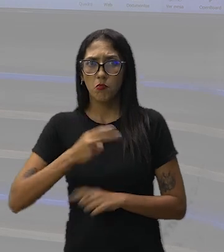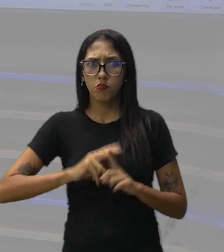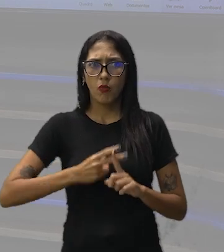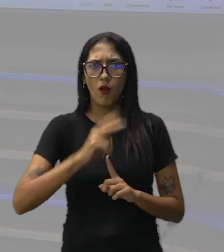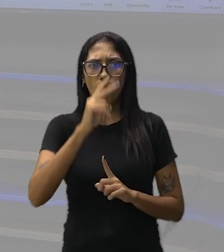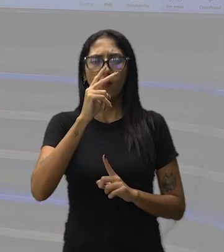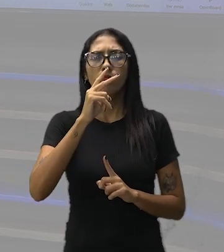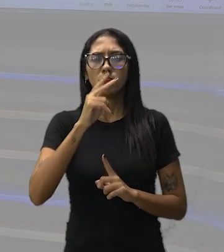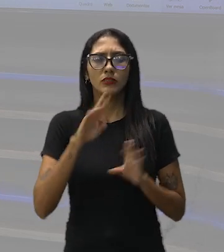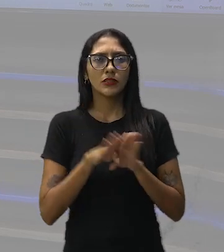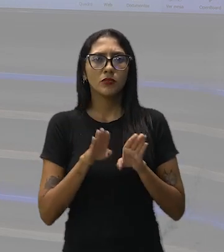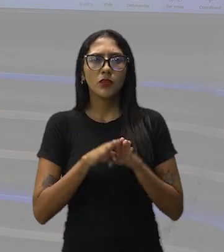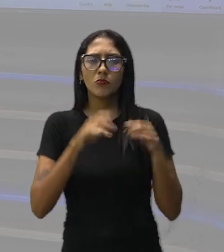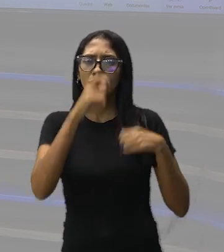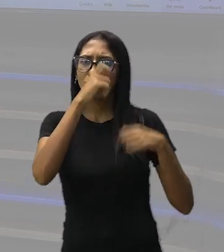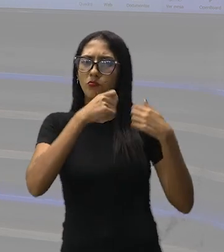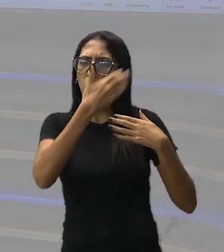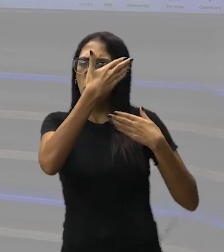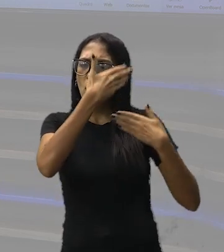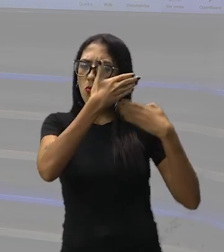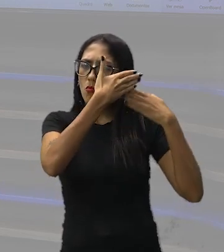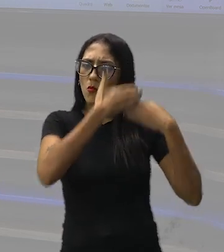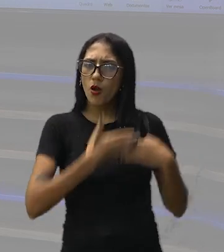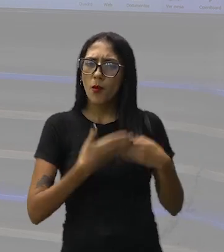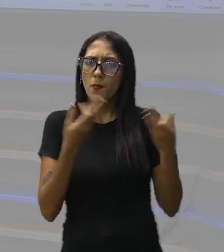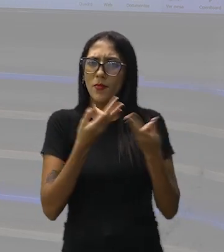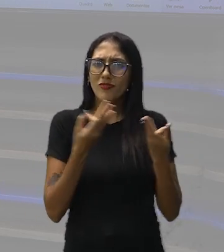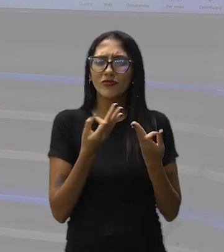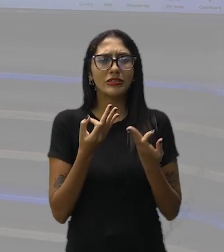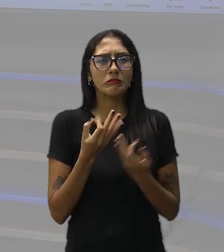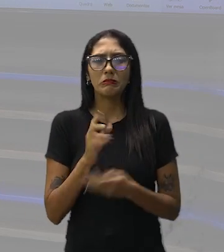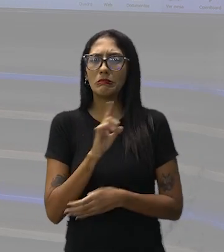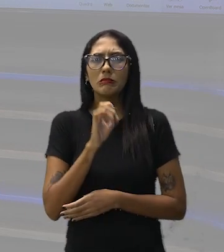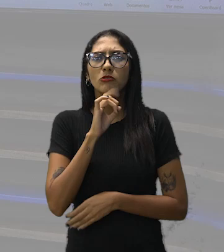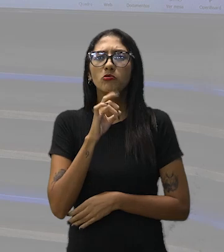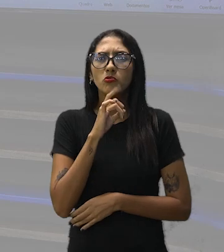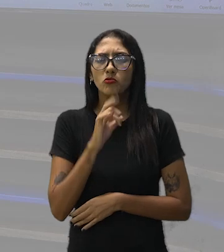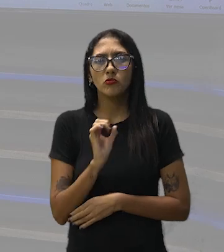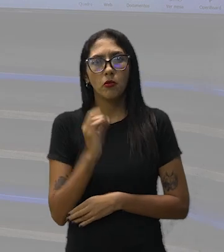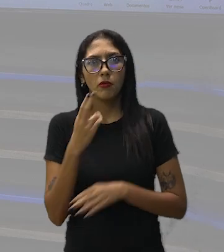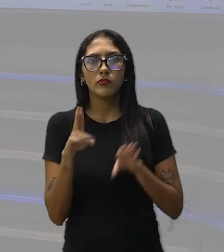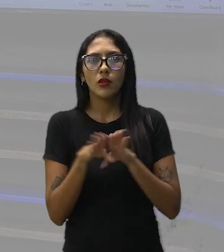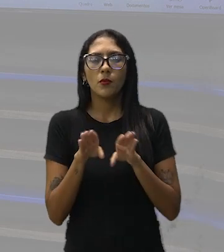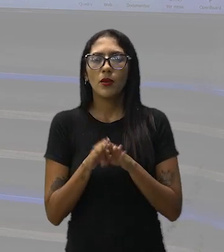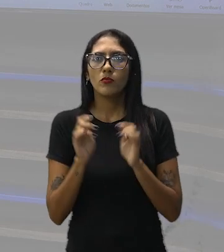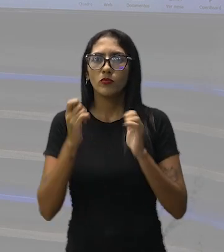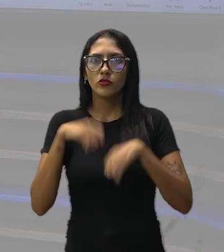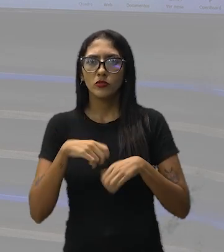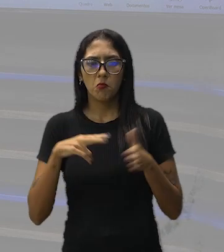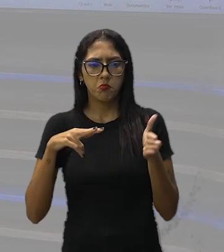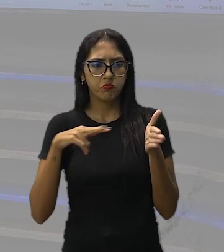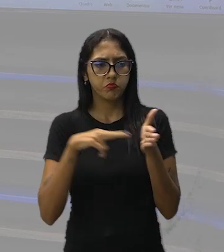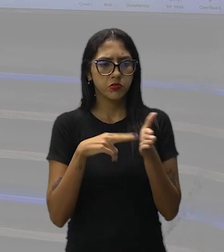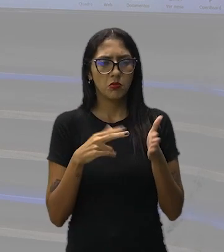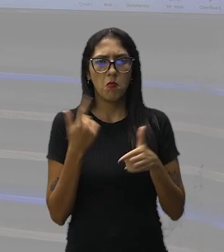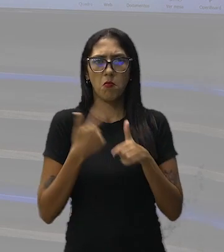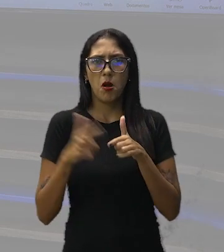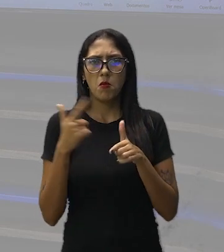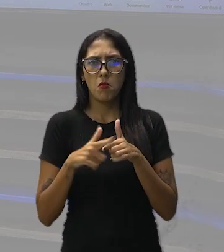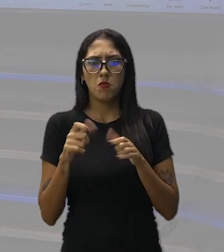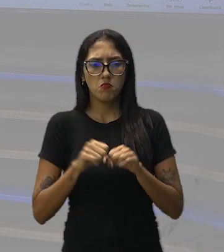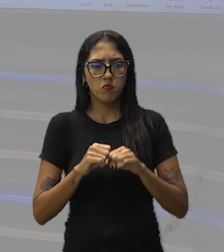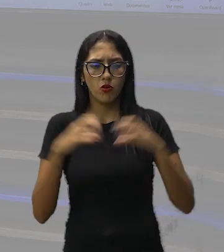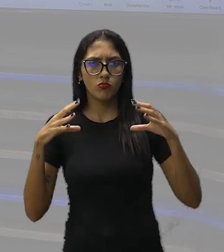te traz o resultado que você espera e, de repente, pode também até causar um curto-circuito na sua casa, tá